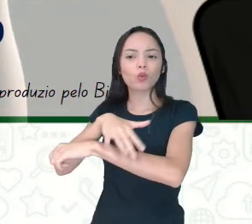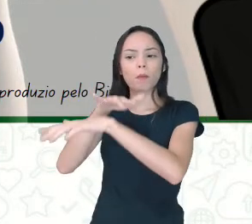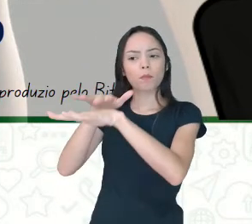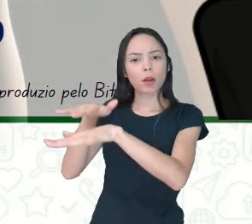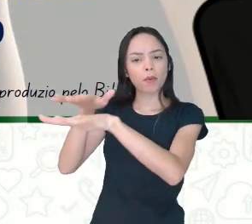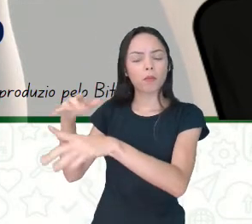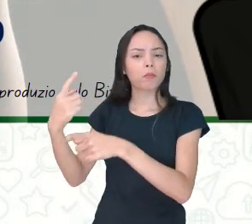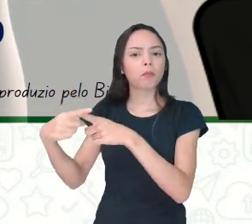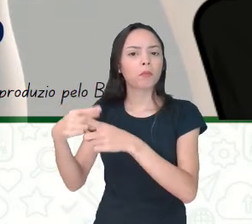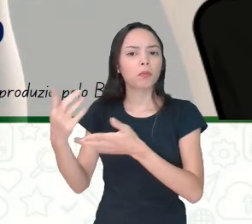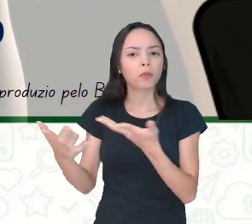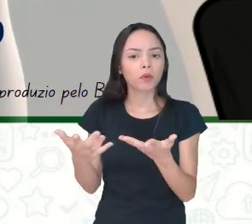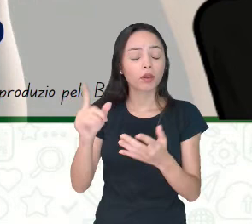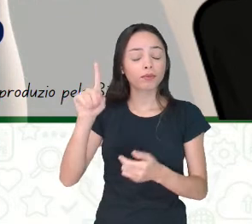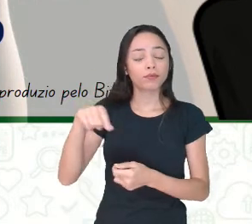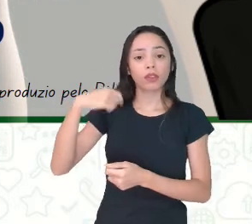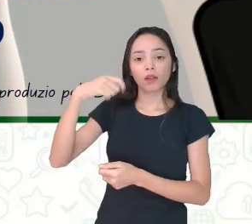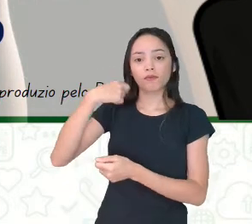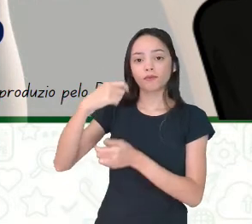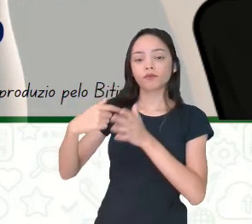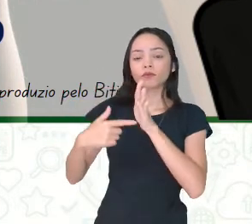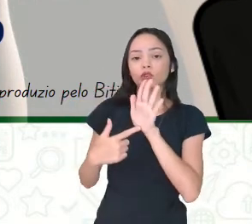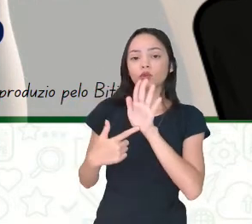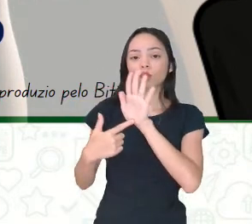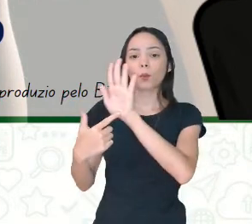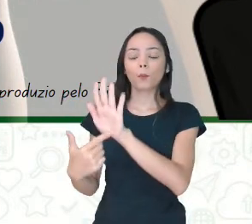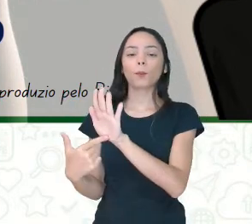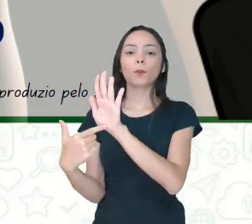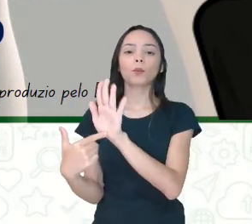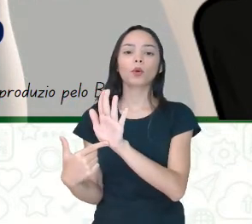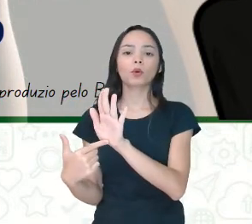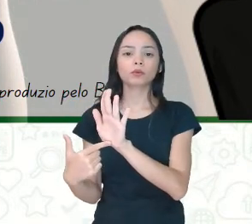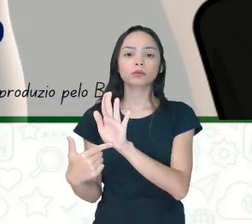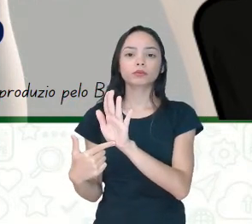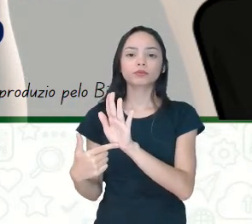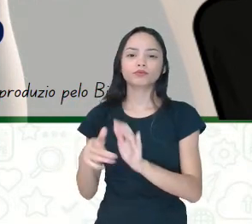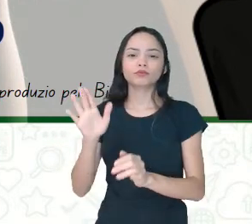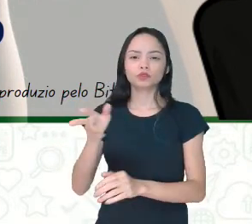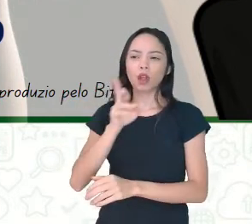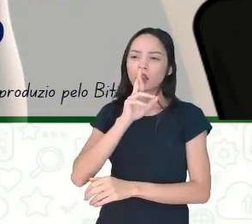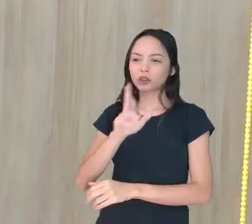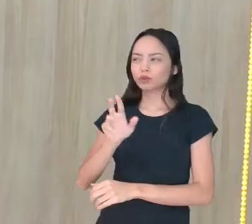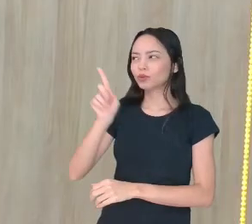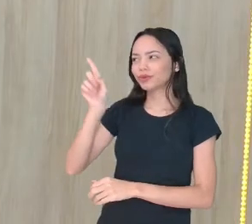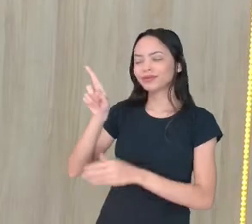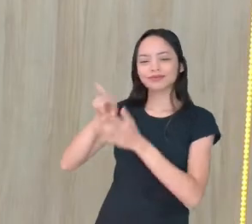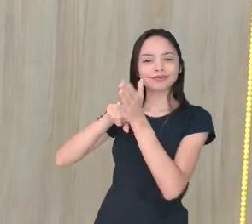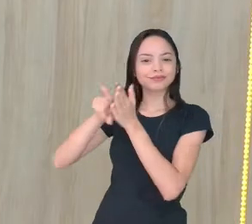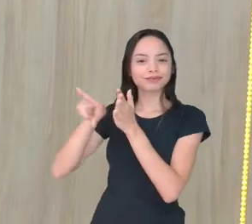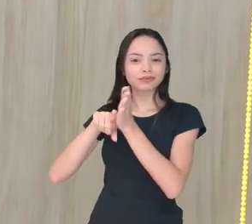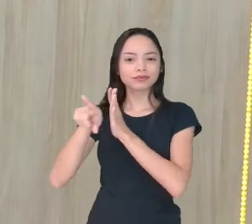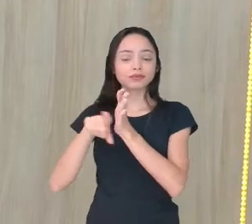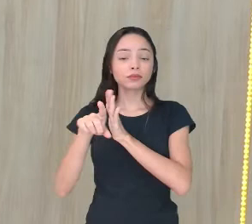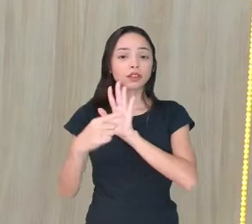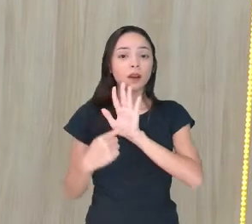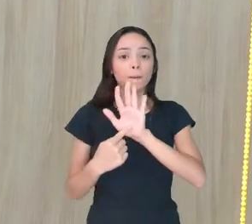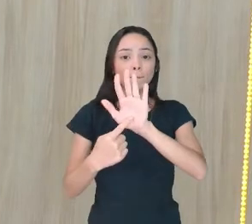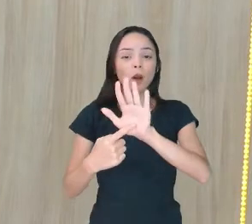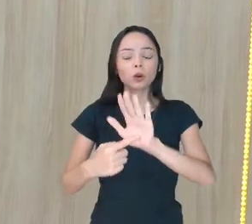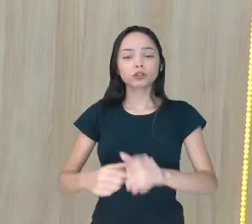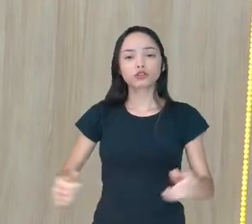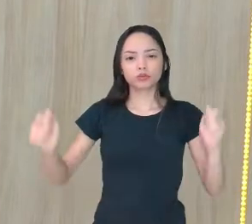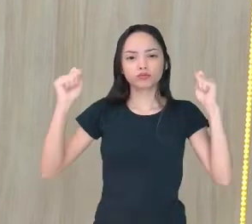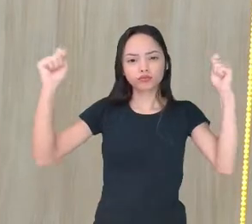é um vídeo que mostra, certo? Já respondendo as perguntas, mostra um